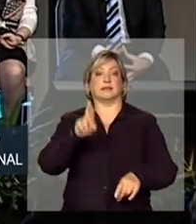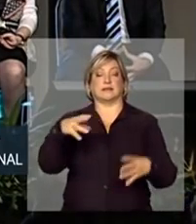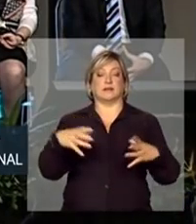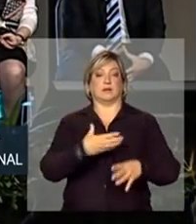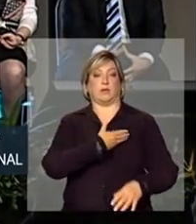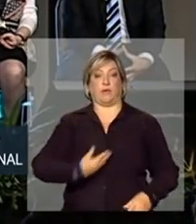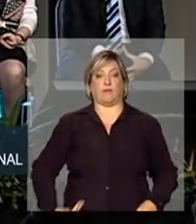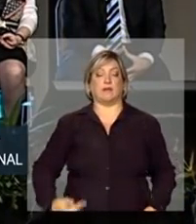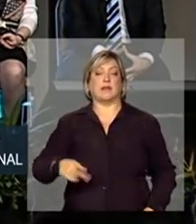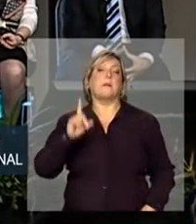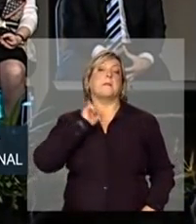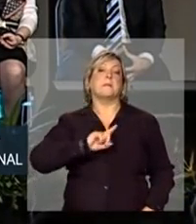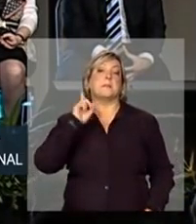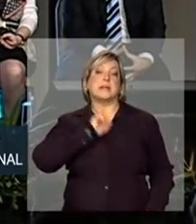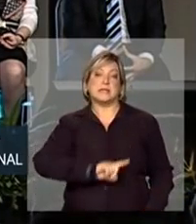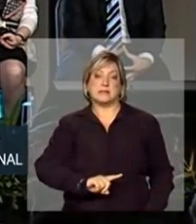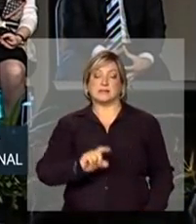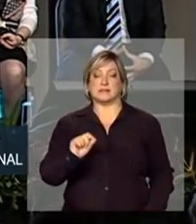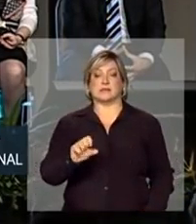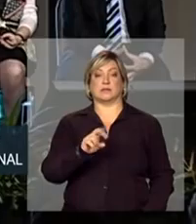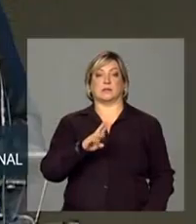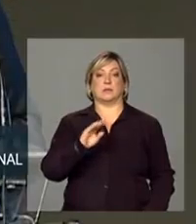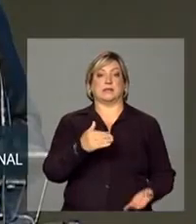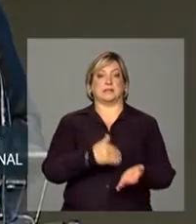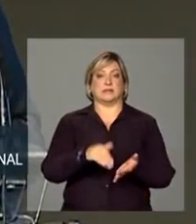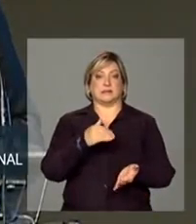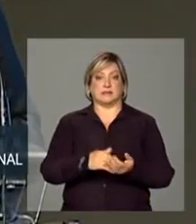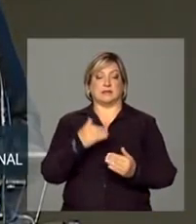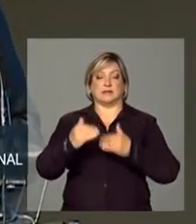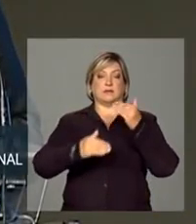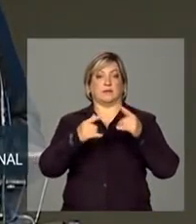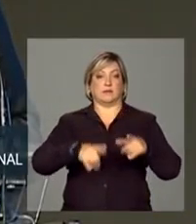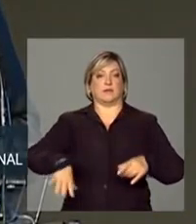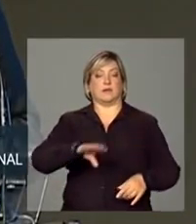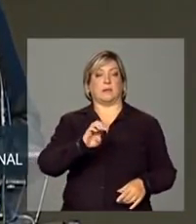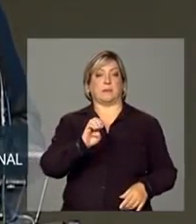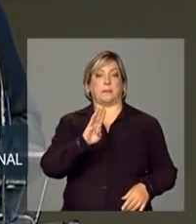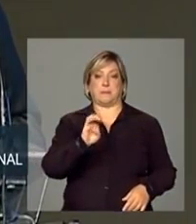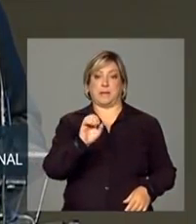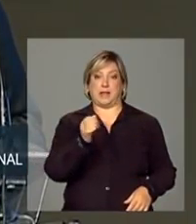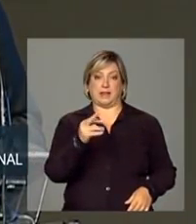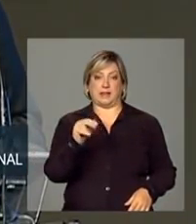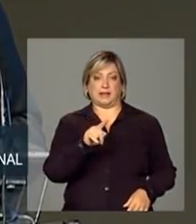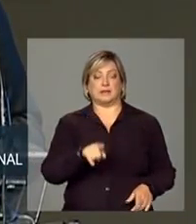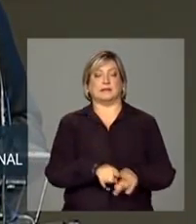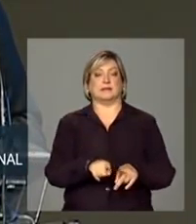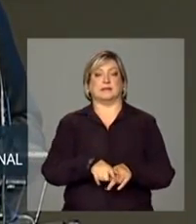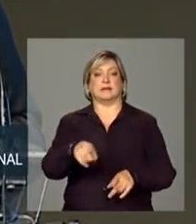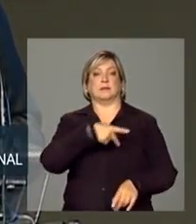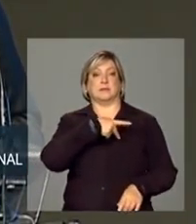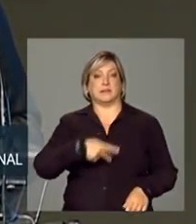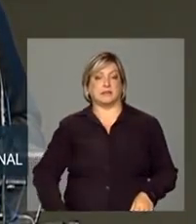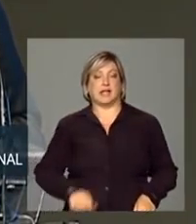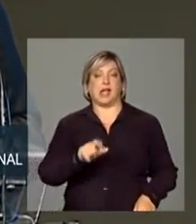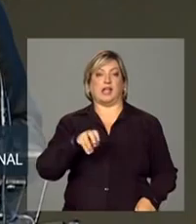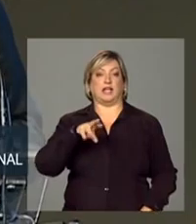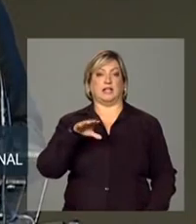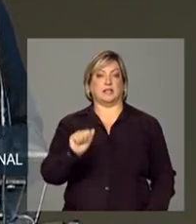saudar o nosso presidente do Banco do Nordeste, doutor Ari Joel. Queria